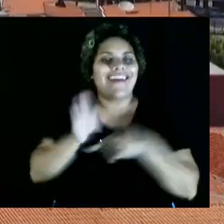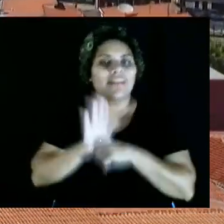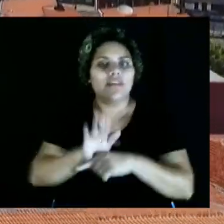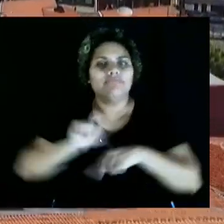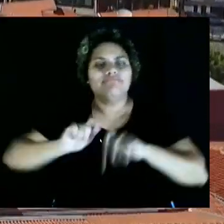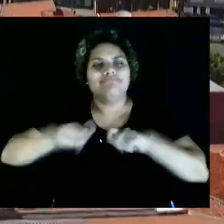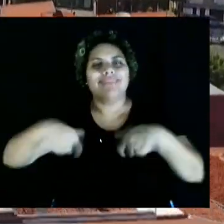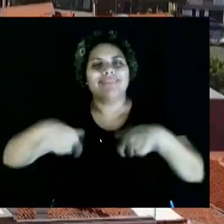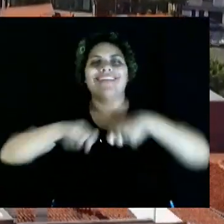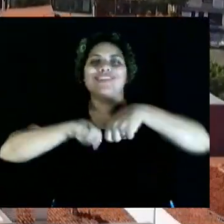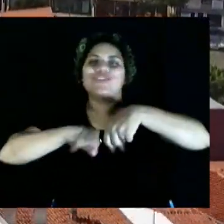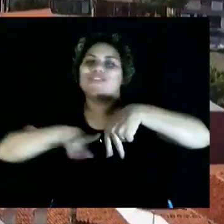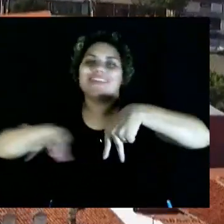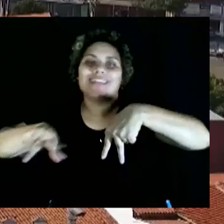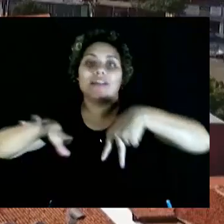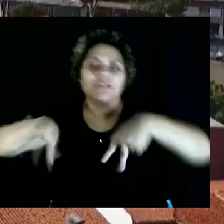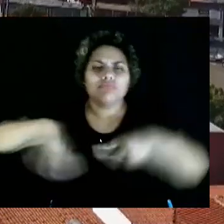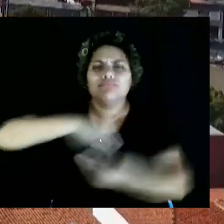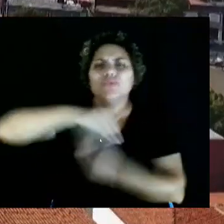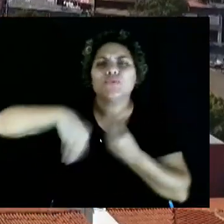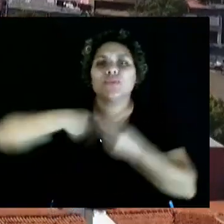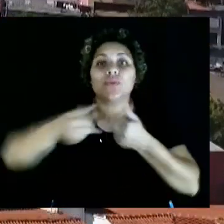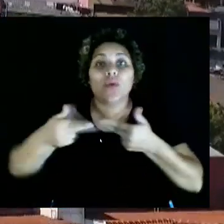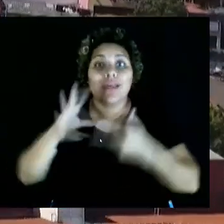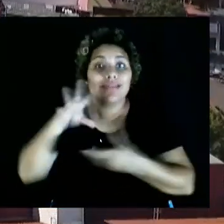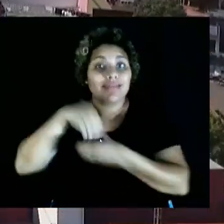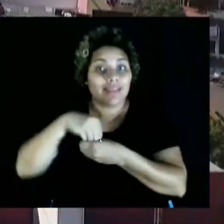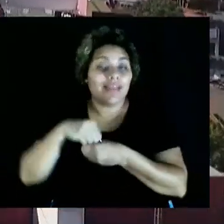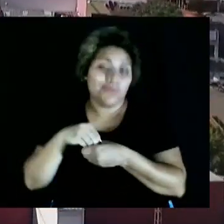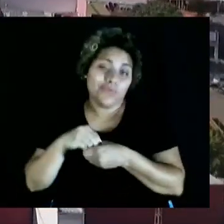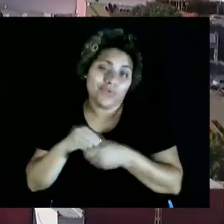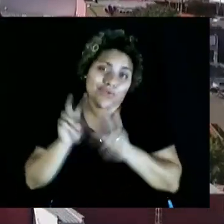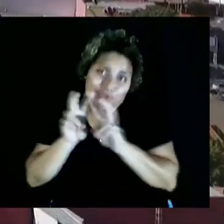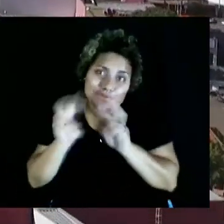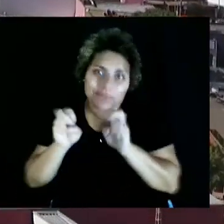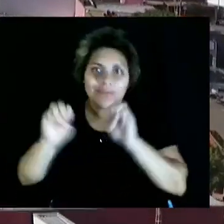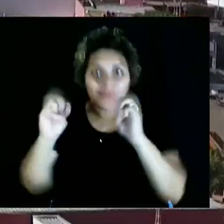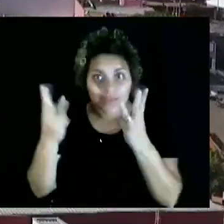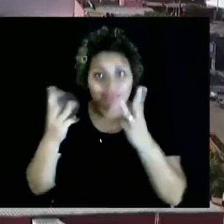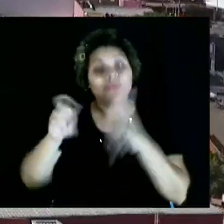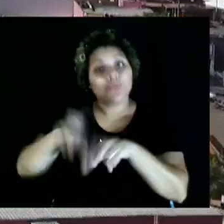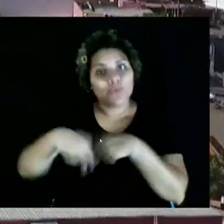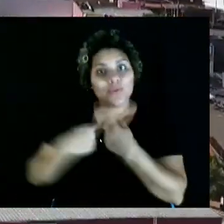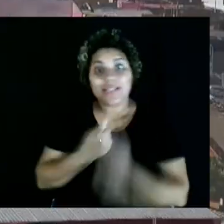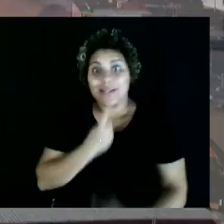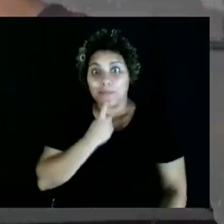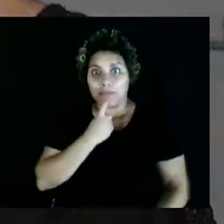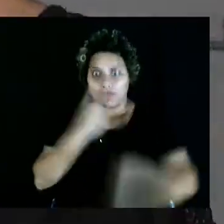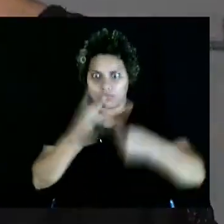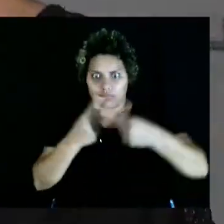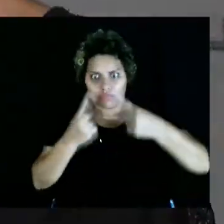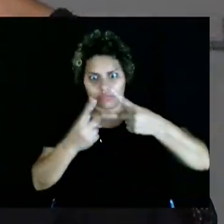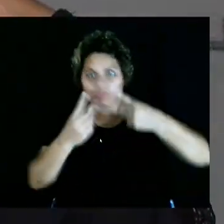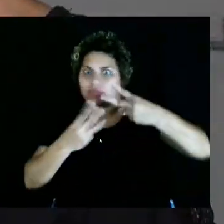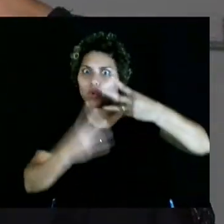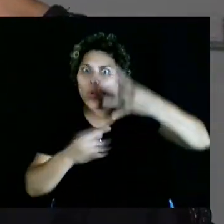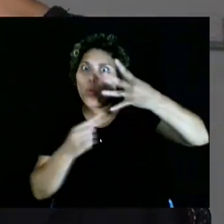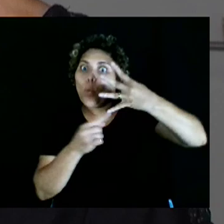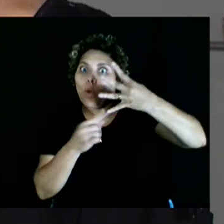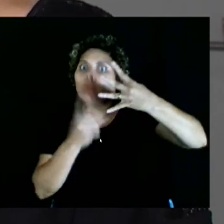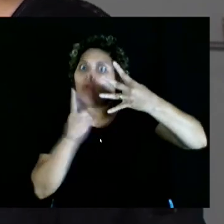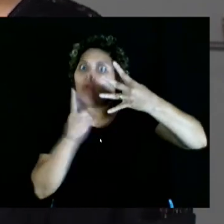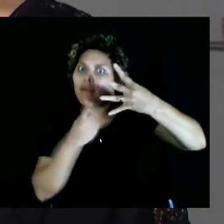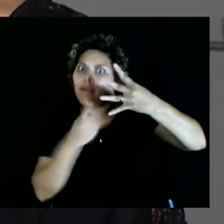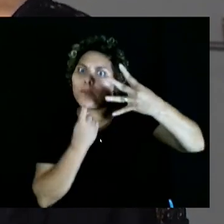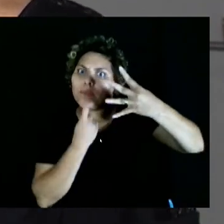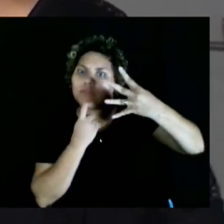para o meio, para o ambiente do segmento de eventos. Então, Campinas está no 4º lugar na busca por eventos, só mostra que a